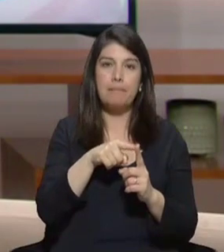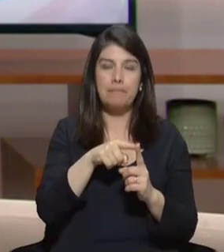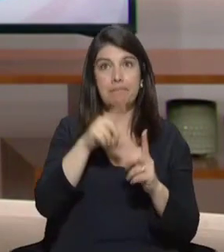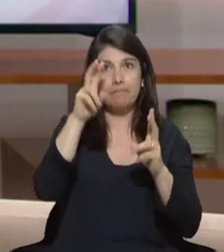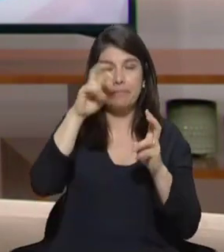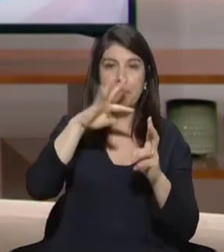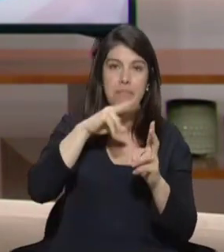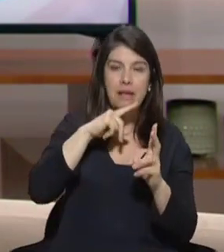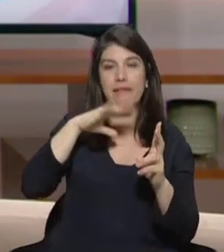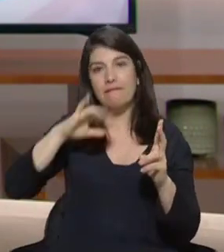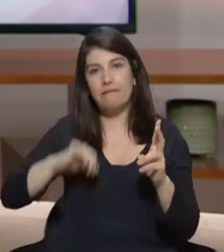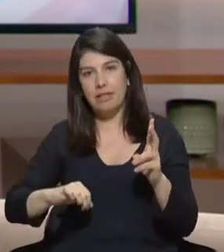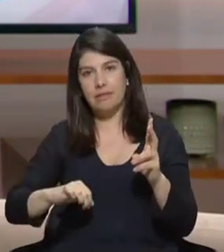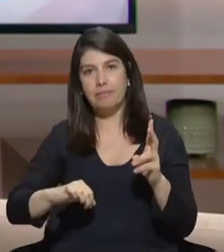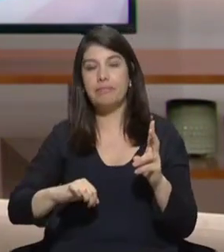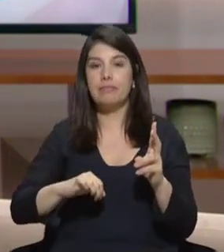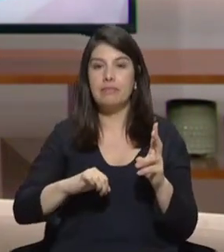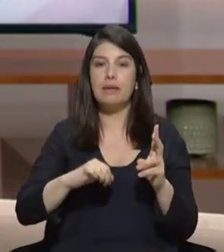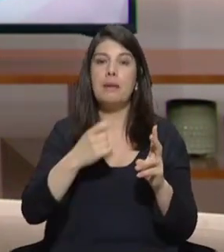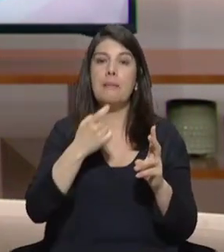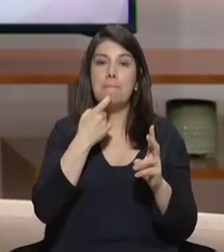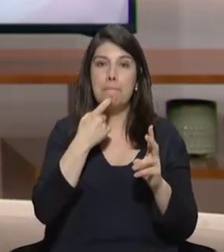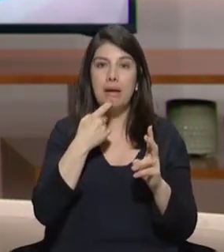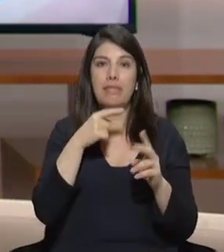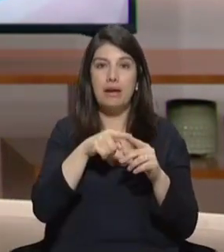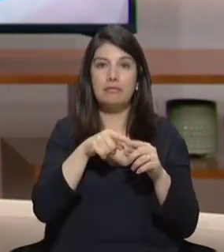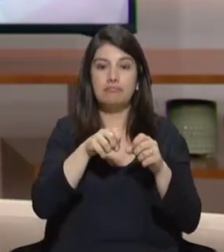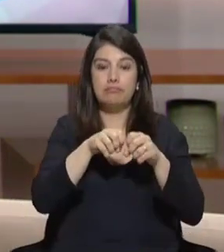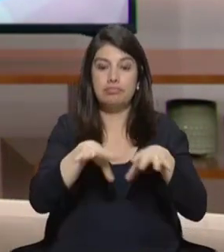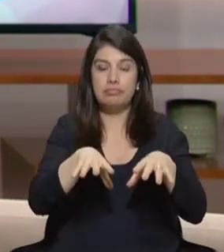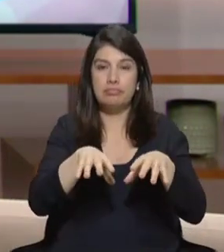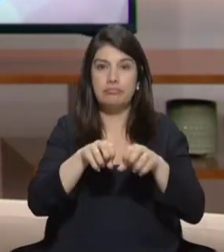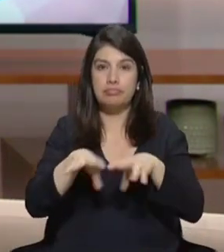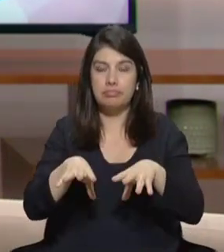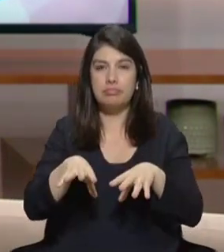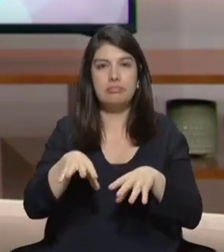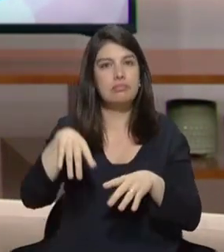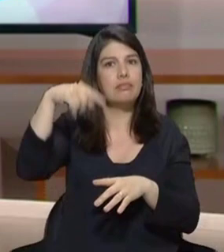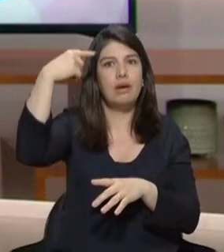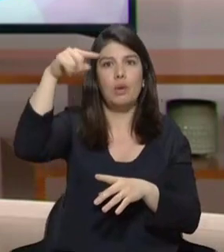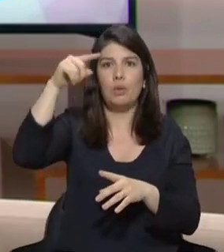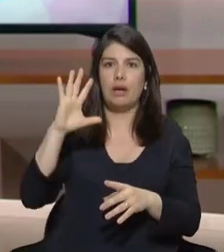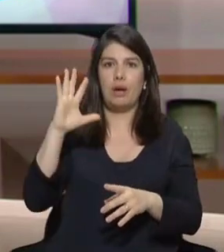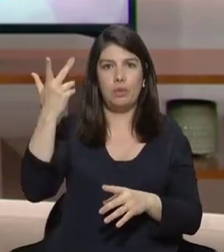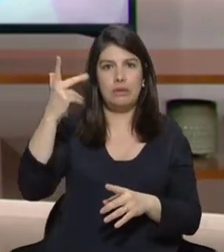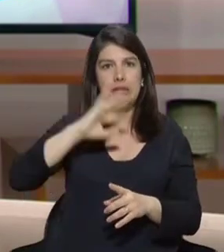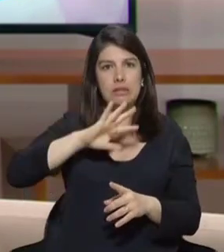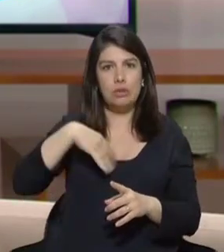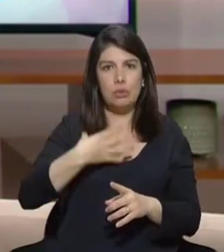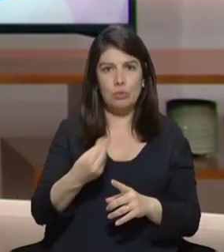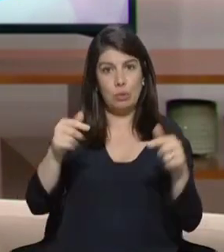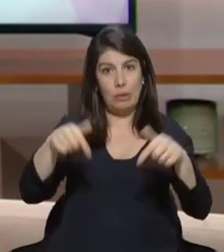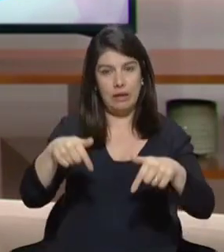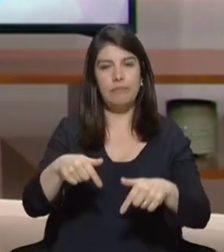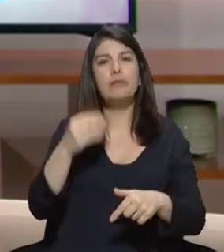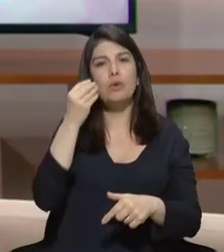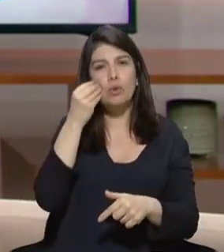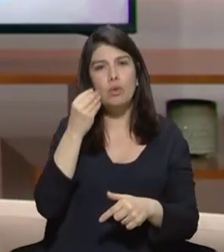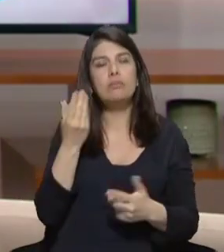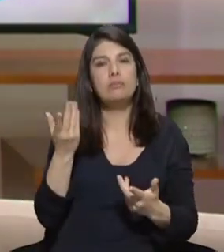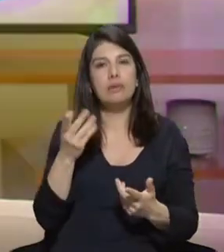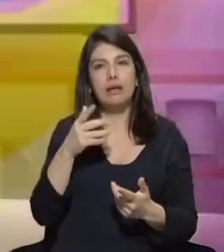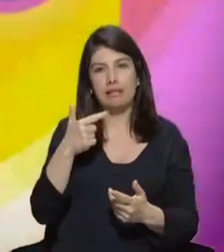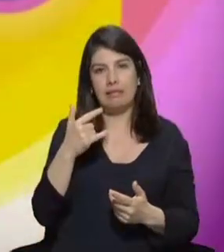filhas, ou seja, pedras parideiras. Já ouviu falar? É um fenómeno único no mundo. Como é que tudo acontece? O Tiago explica.